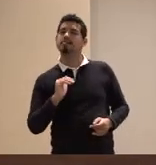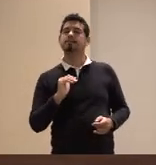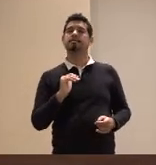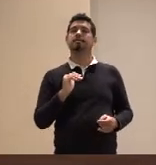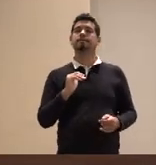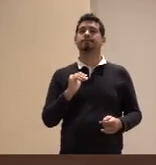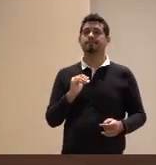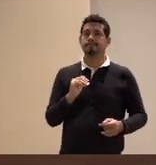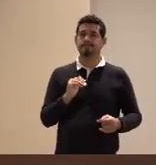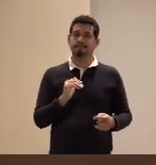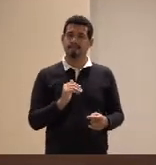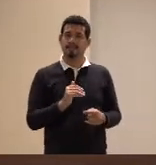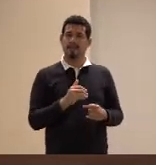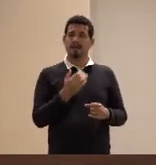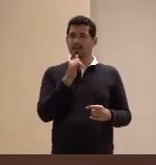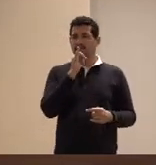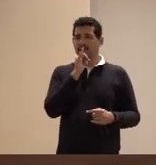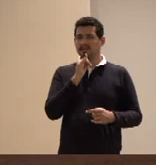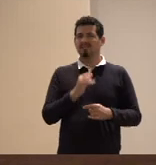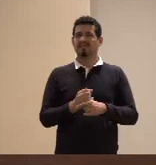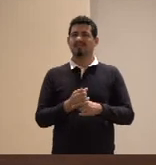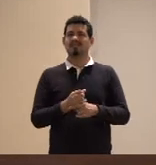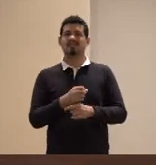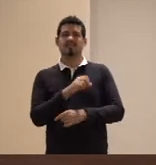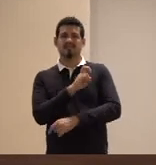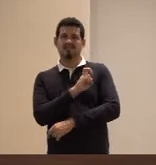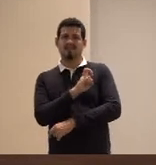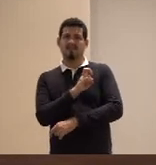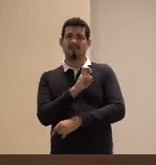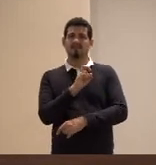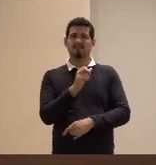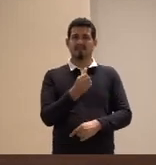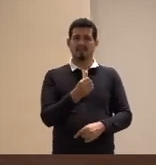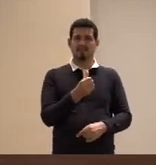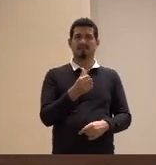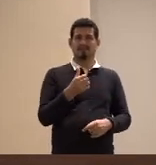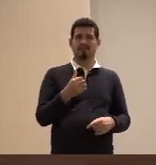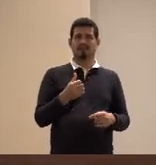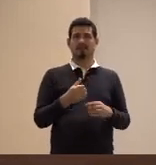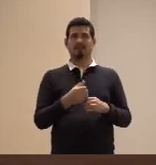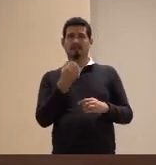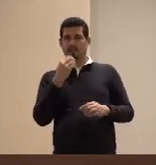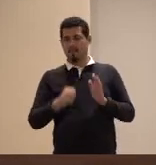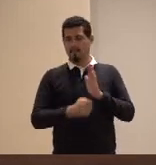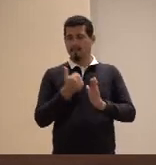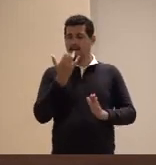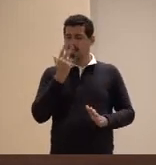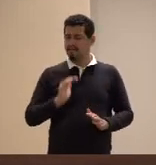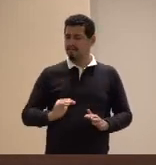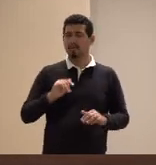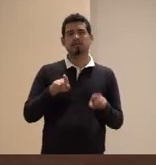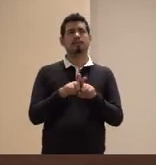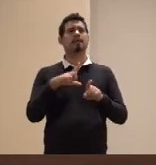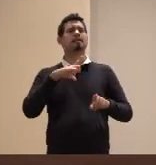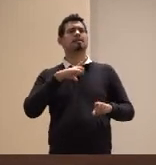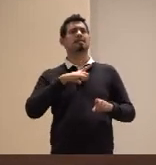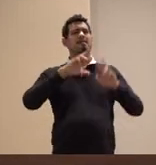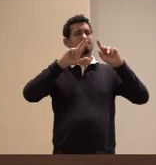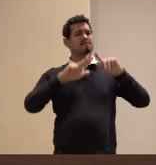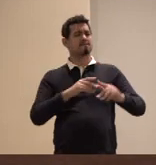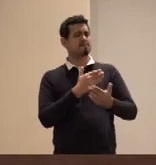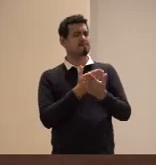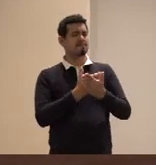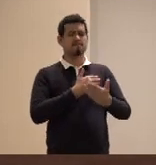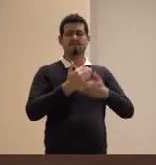uma criança na sua primeira infância, e nós sabemos... Nós temos o marco legal da primeira infância, nós temos outros